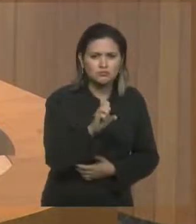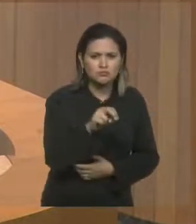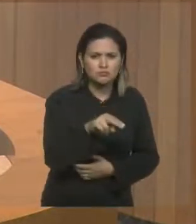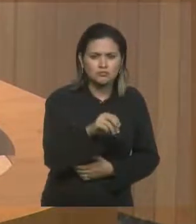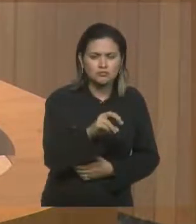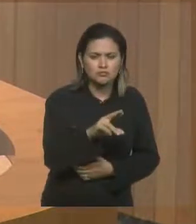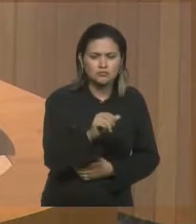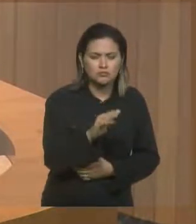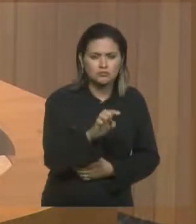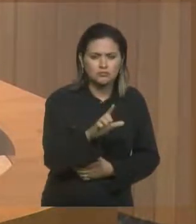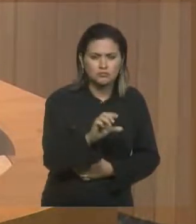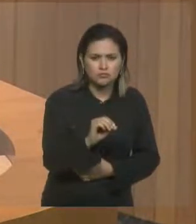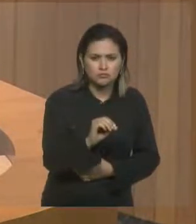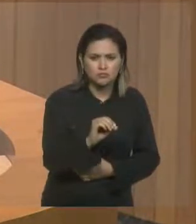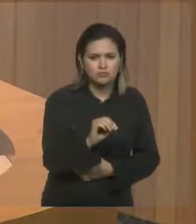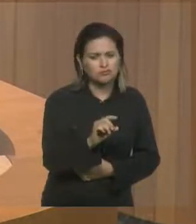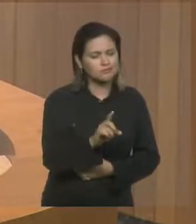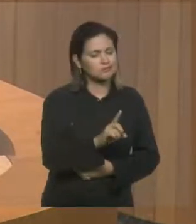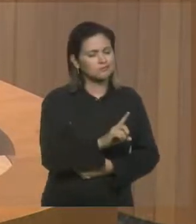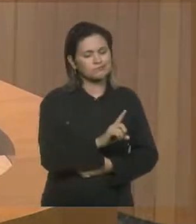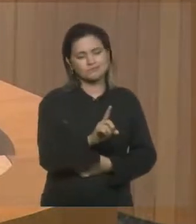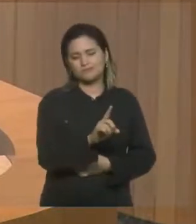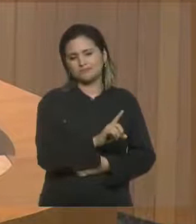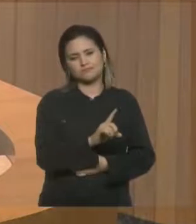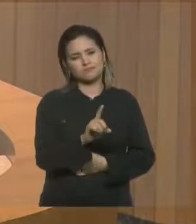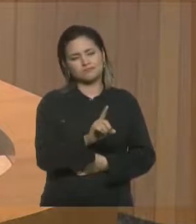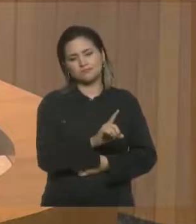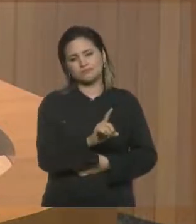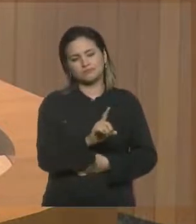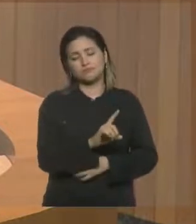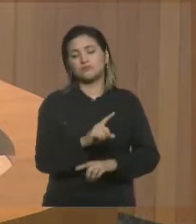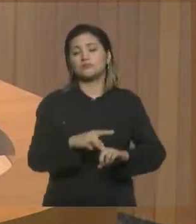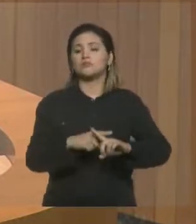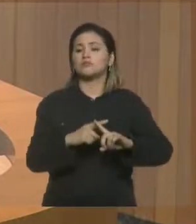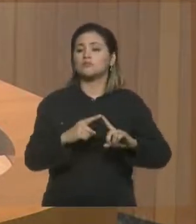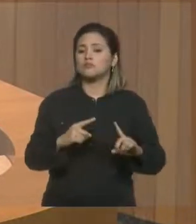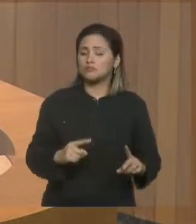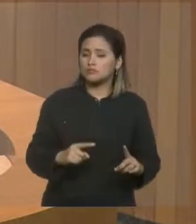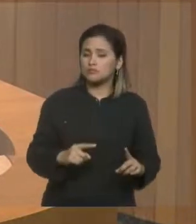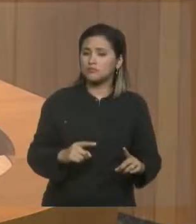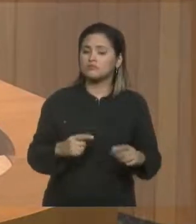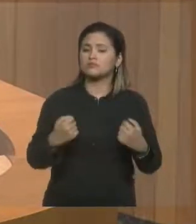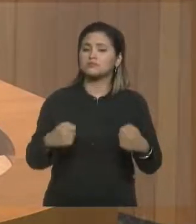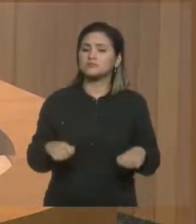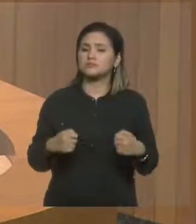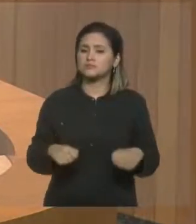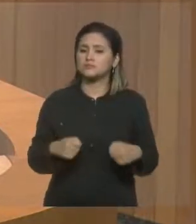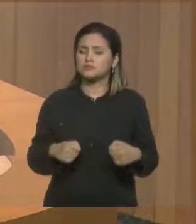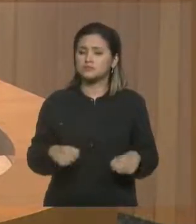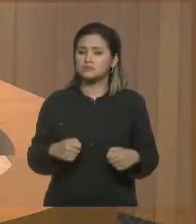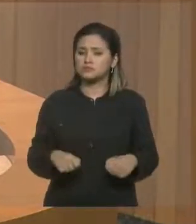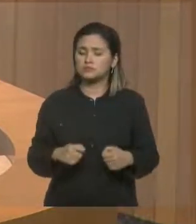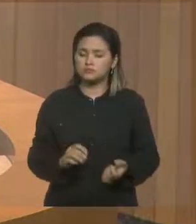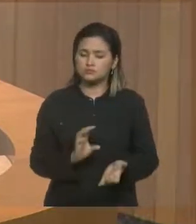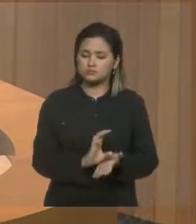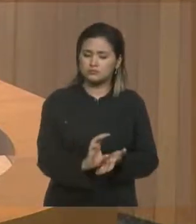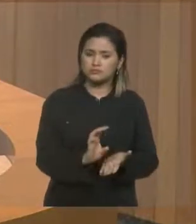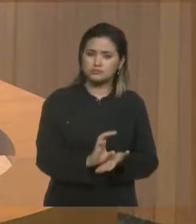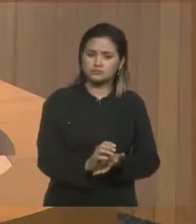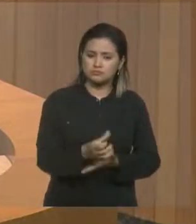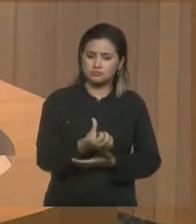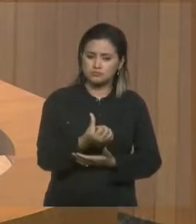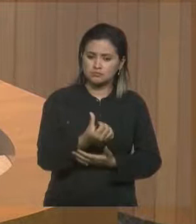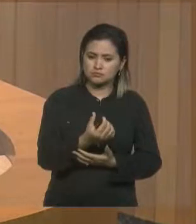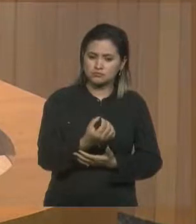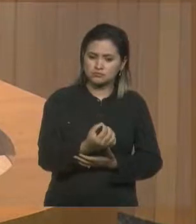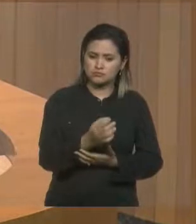funcionamento do fundo de maneira que possa transferir recursos para a instituição que faz atendimento de 60% dos pacientes